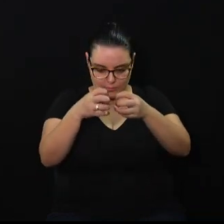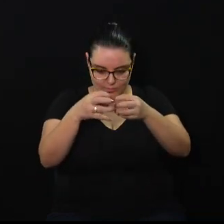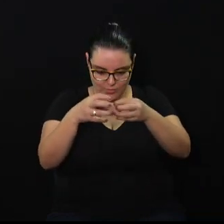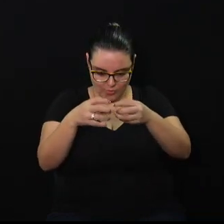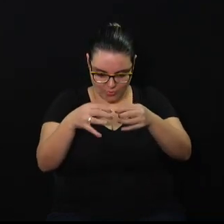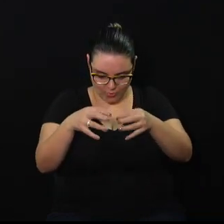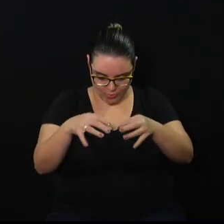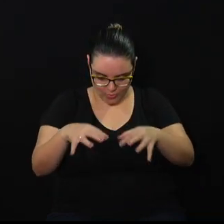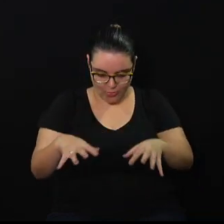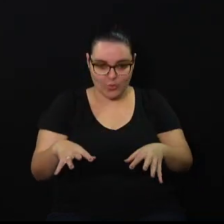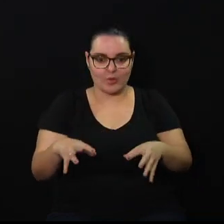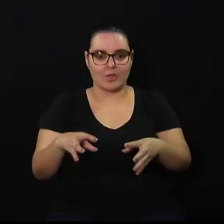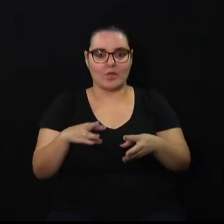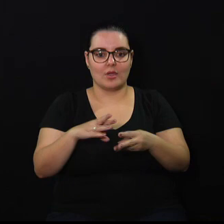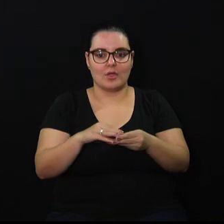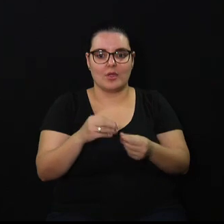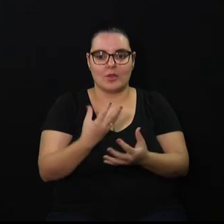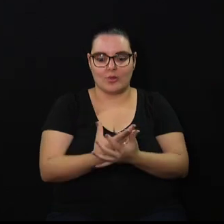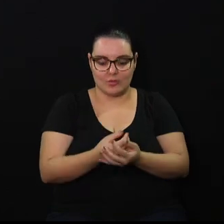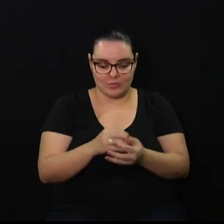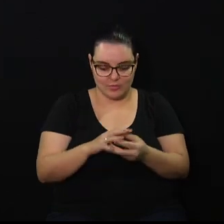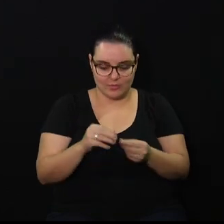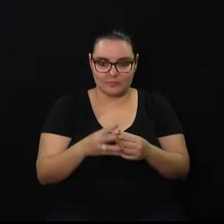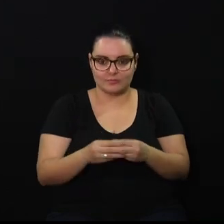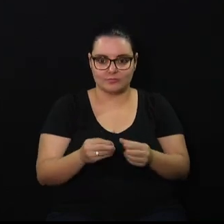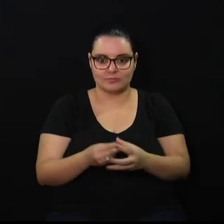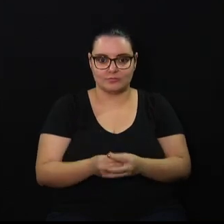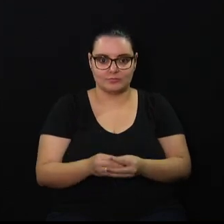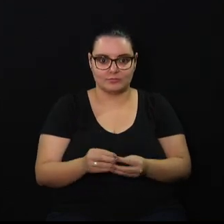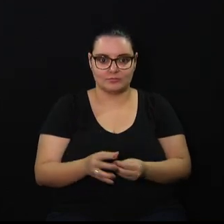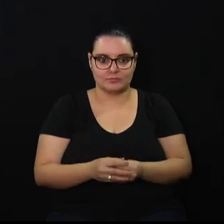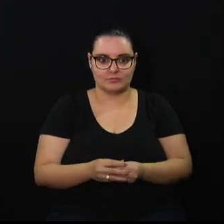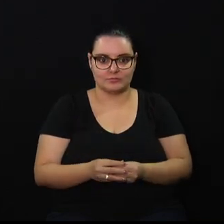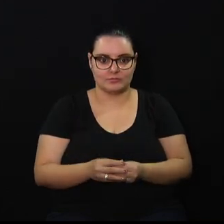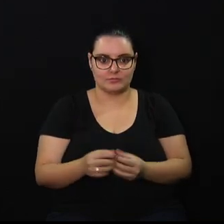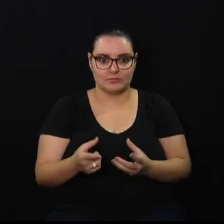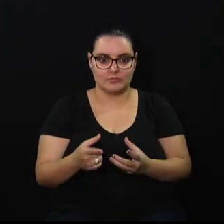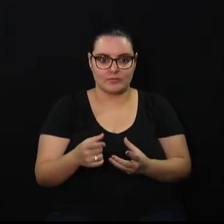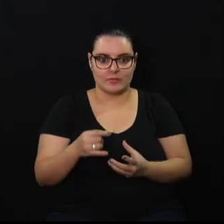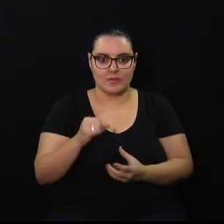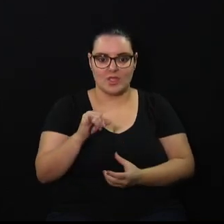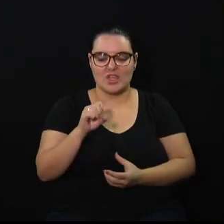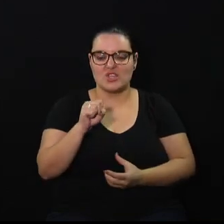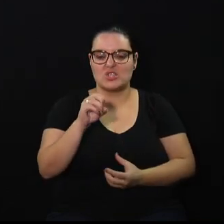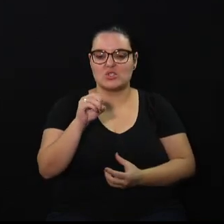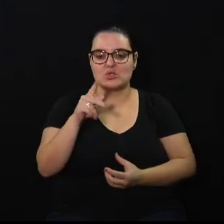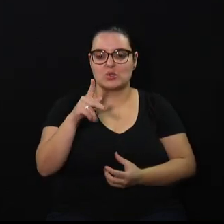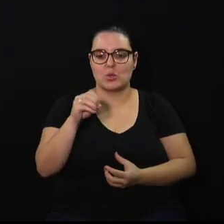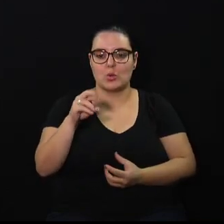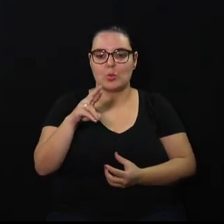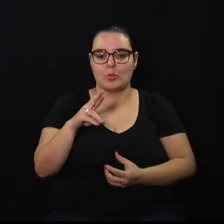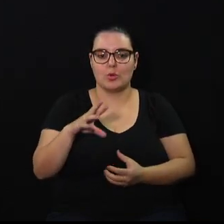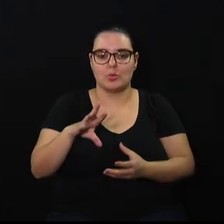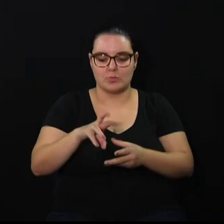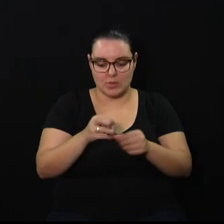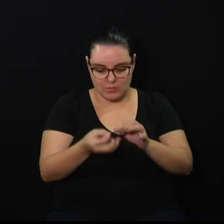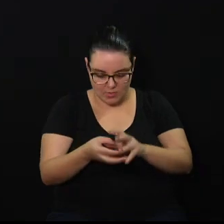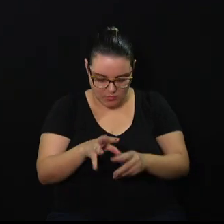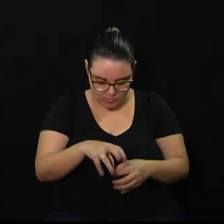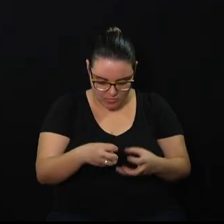essas daqui com texturas que é de ságuas agu não é essa diz opor mas dá pra colocar no meio da de modelar